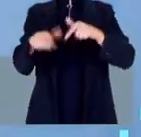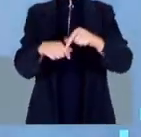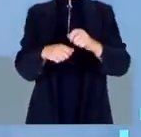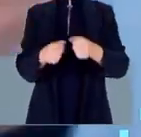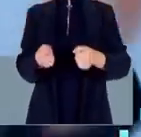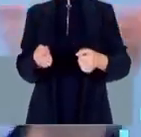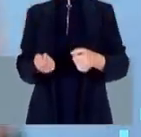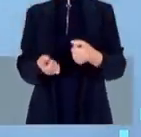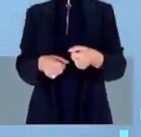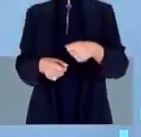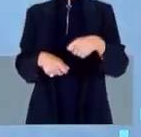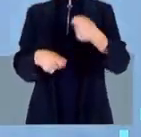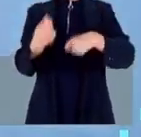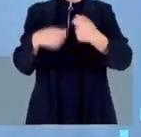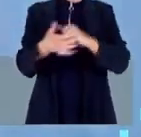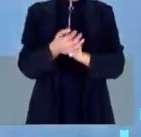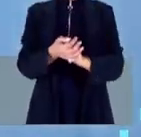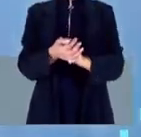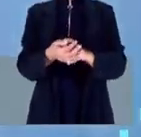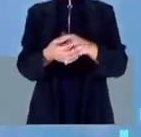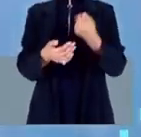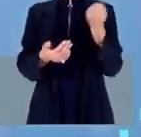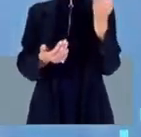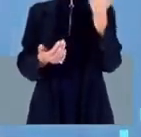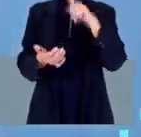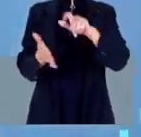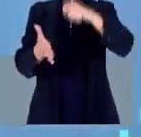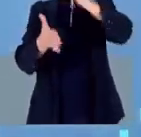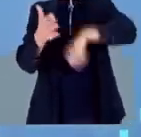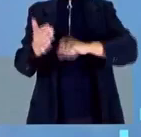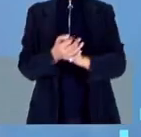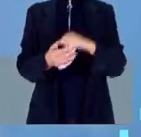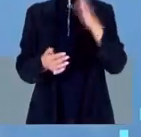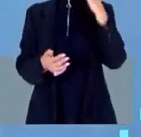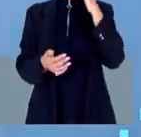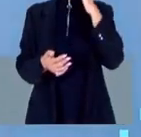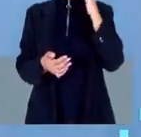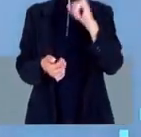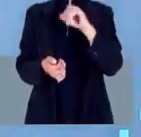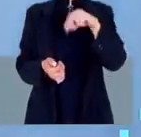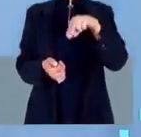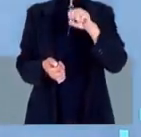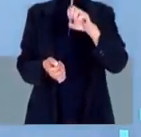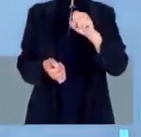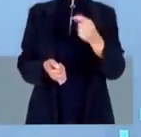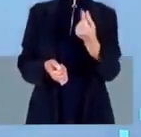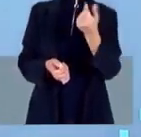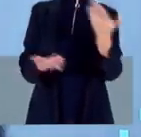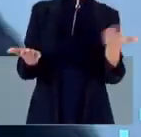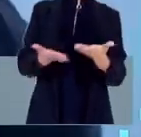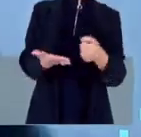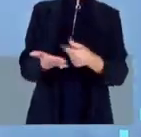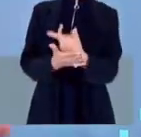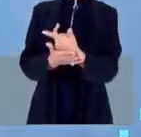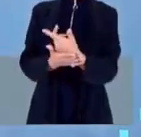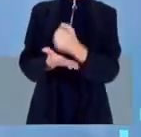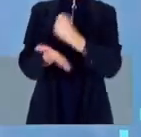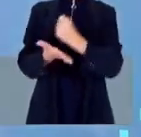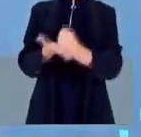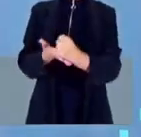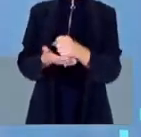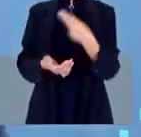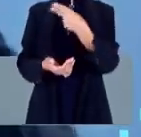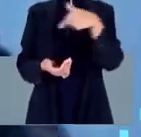condições de contratar sabe quanto custa recolher INSS para alguém que tem carteira de trabalho né no total